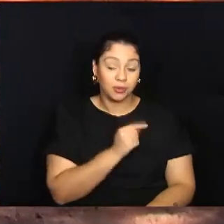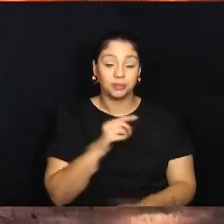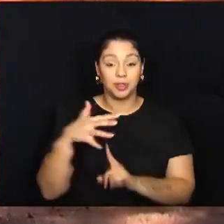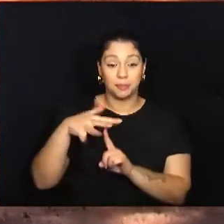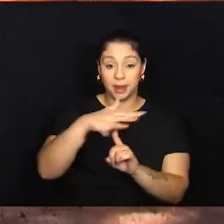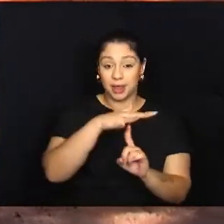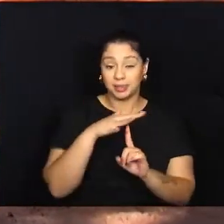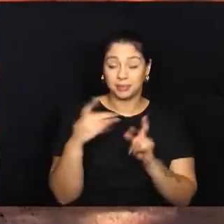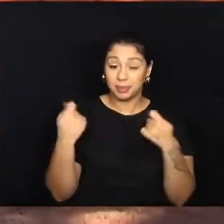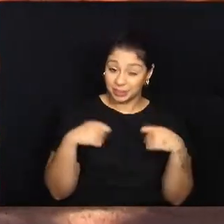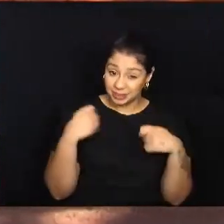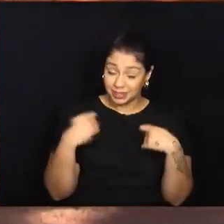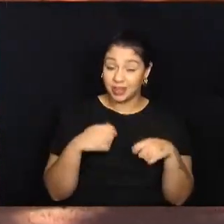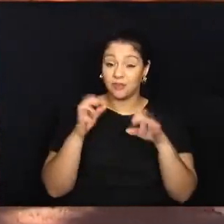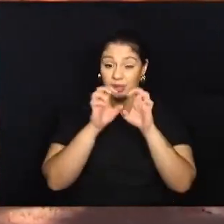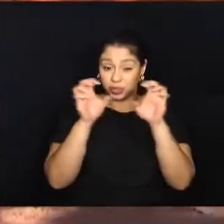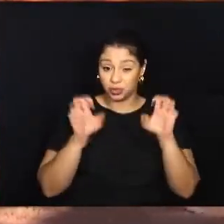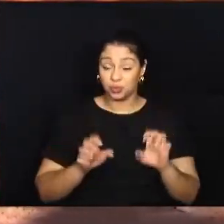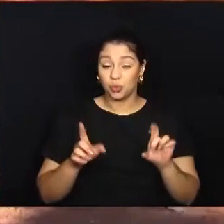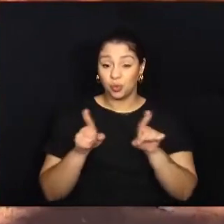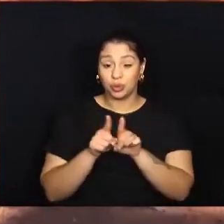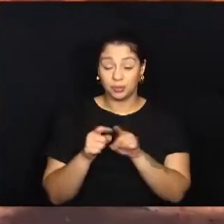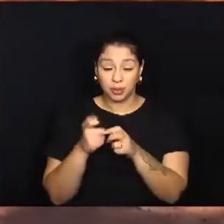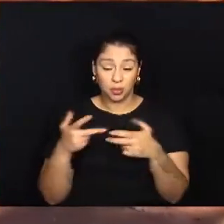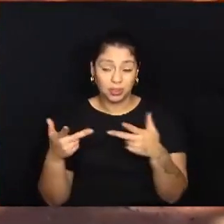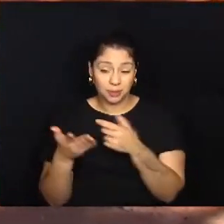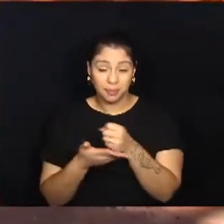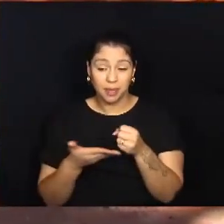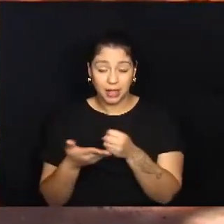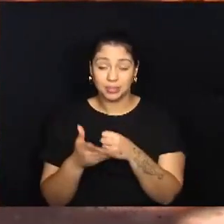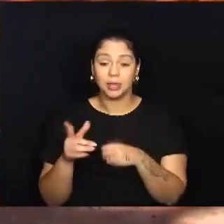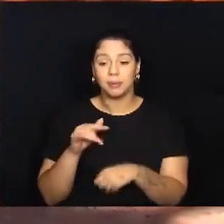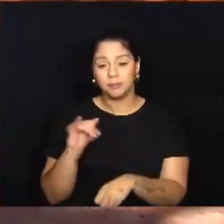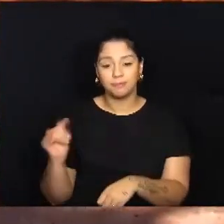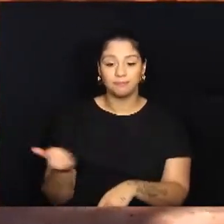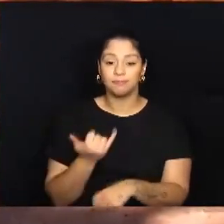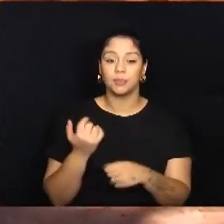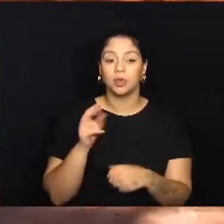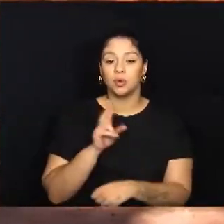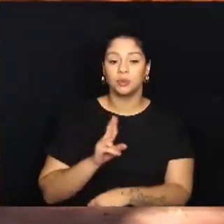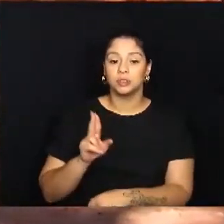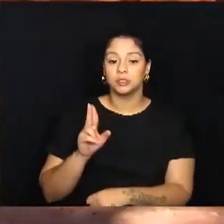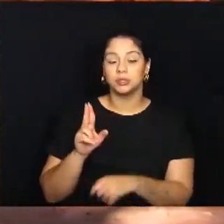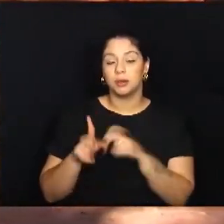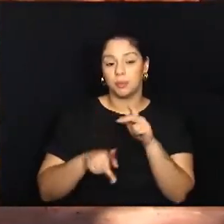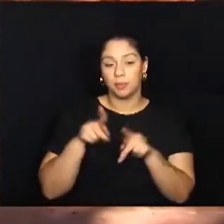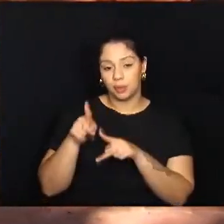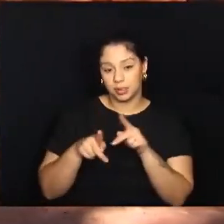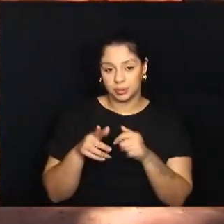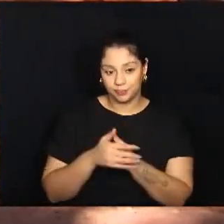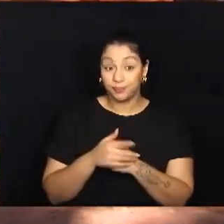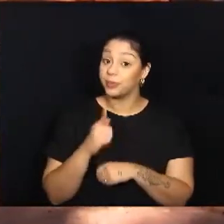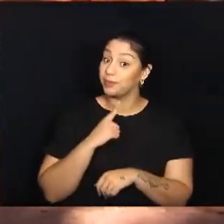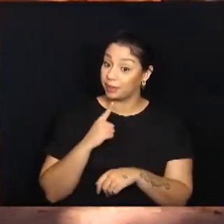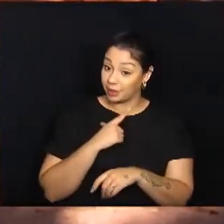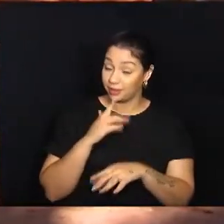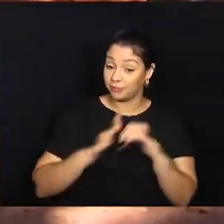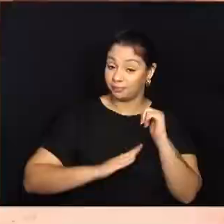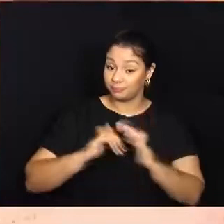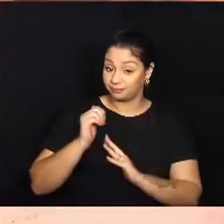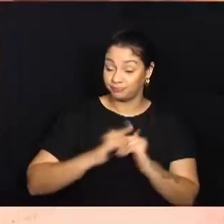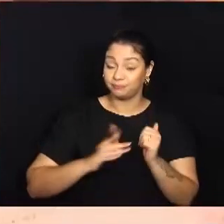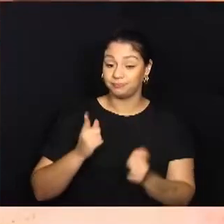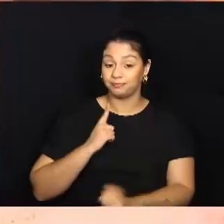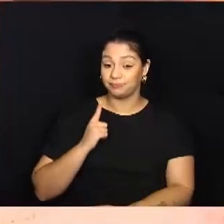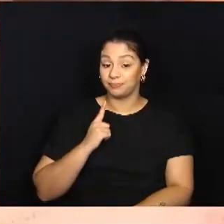de infraestrutura e equipamentos básicos para ser usada pela população. Para realizar os serviços, foram